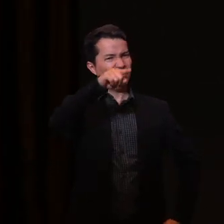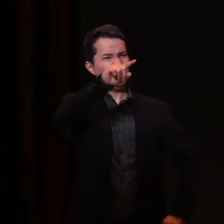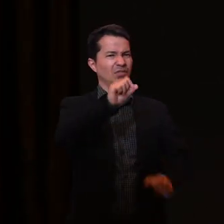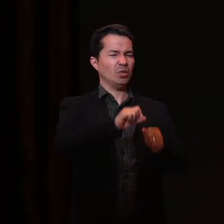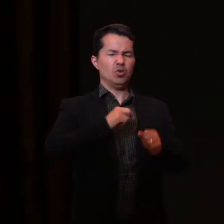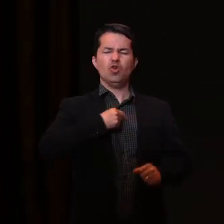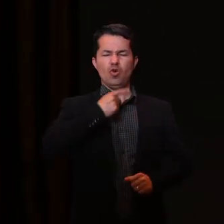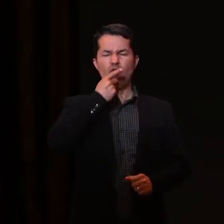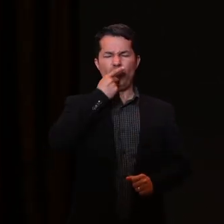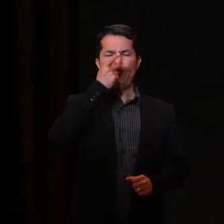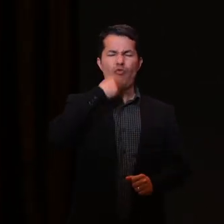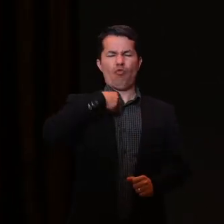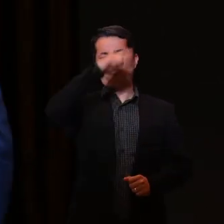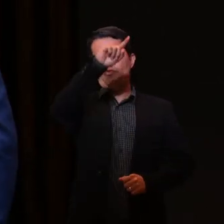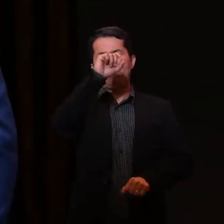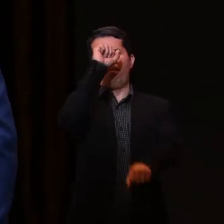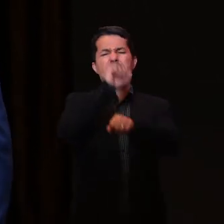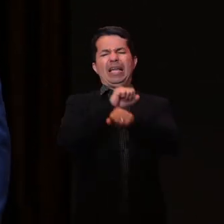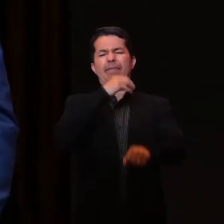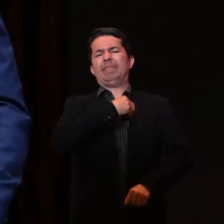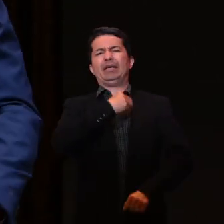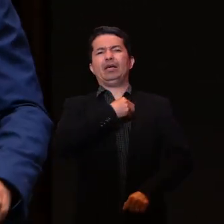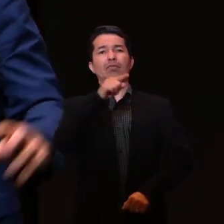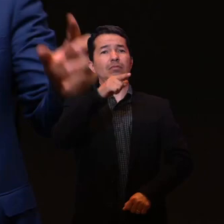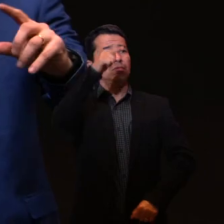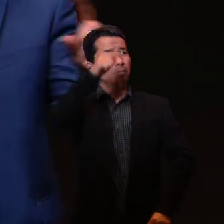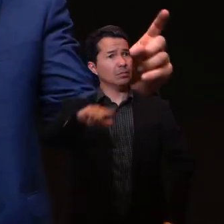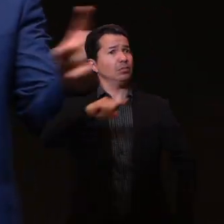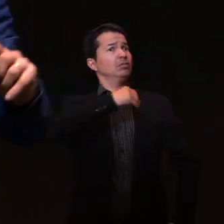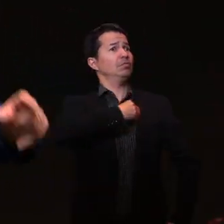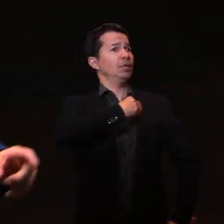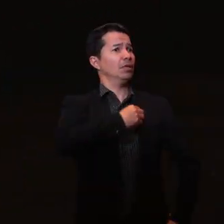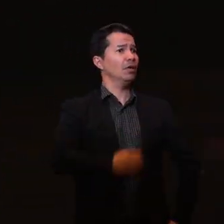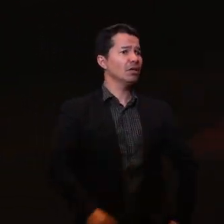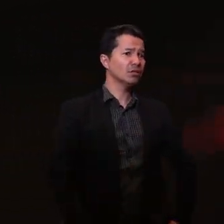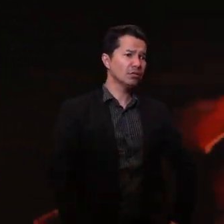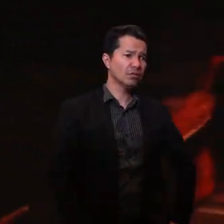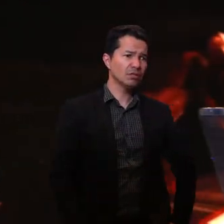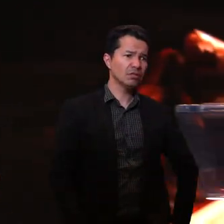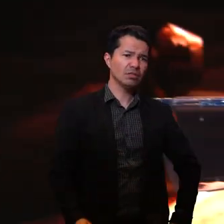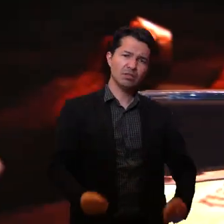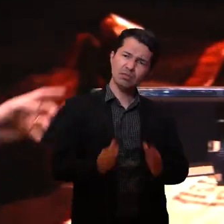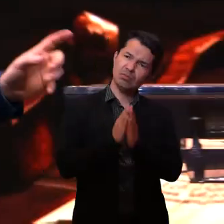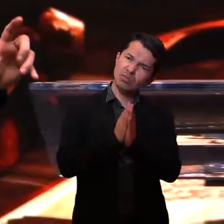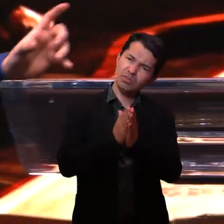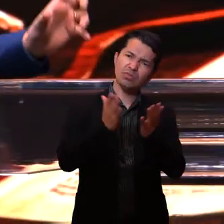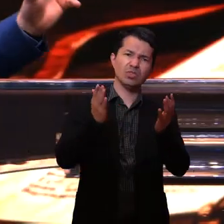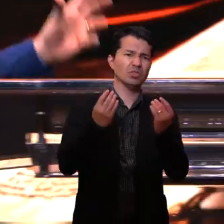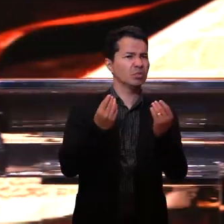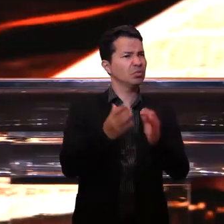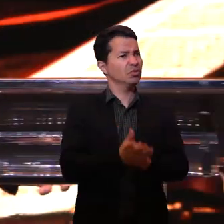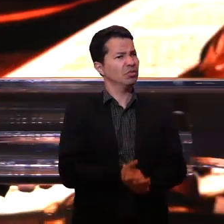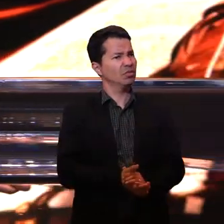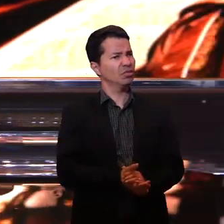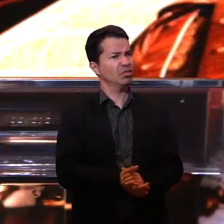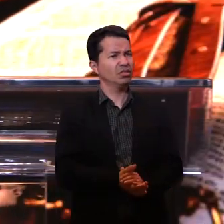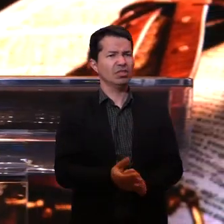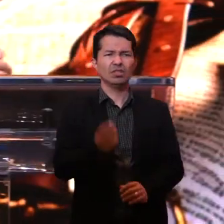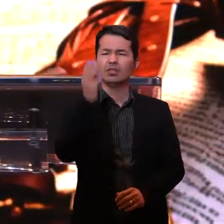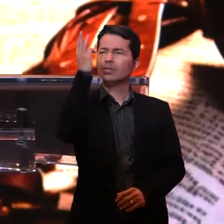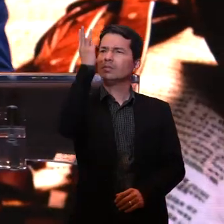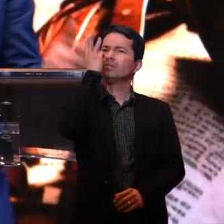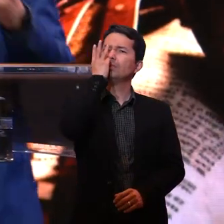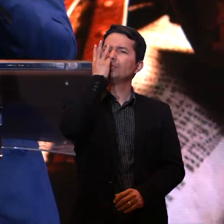nossa realidade sem Deus. Mas ele não termina, Isaías não termina